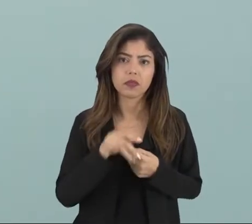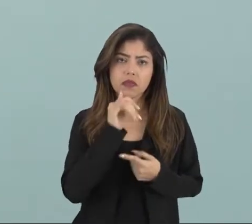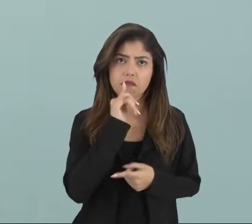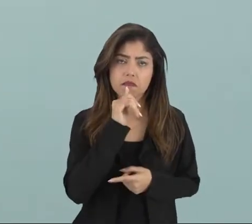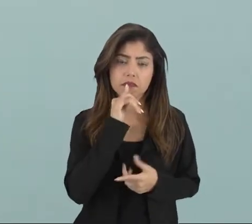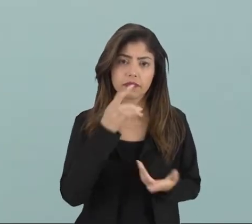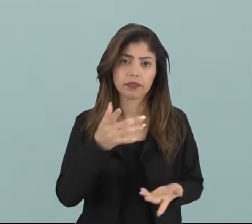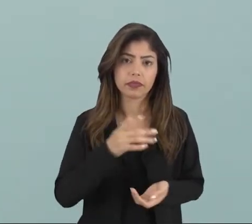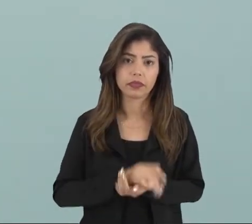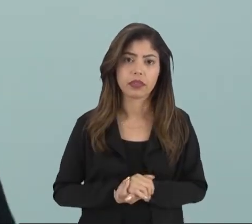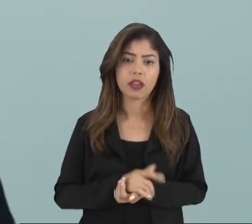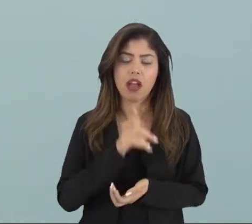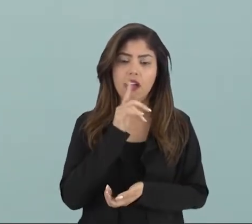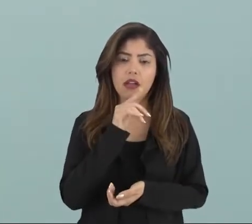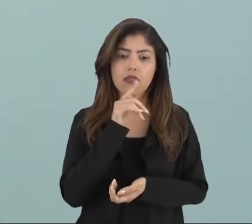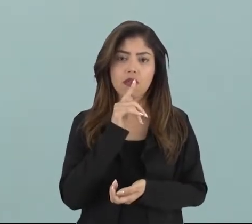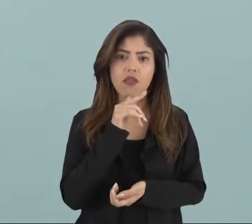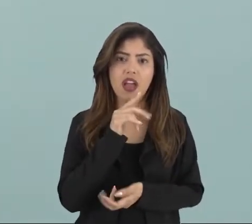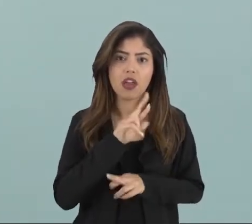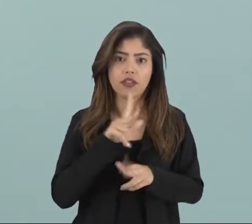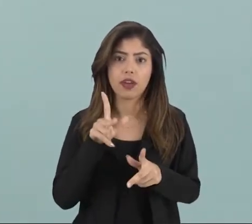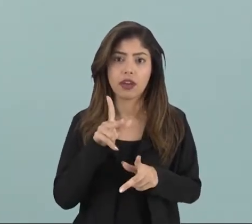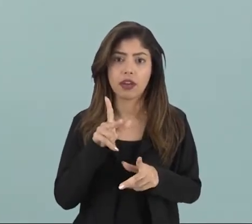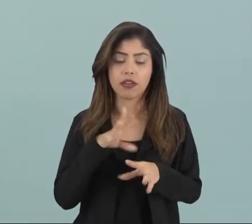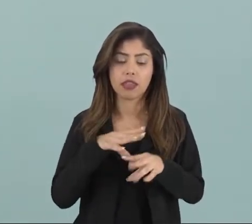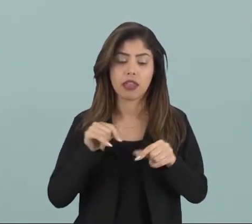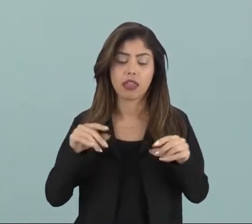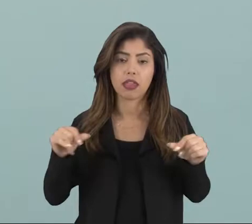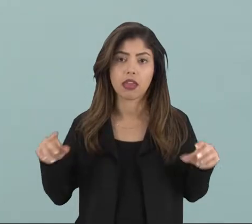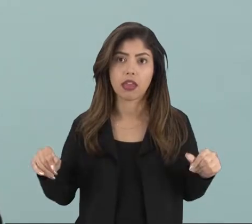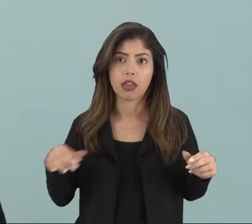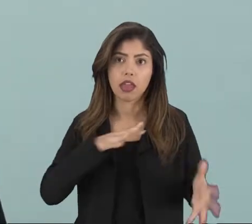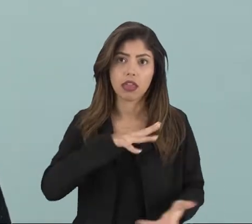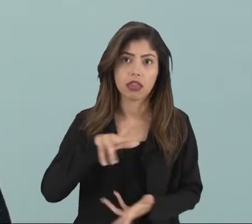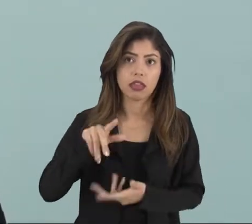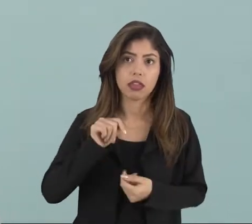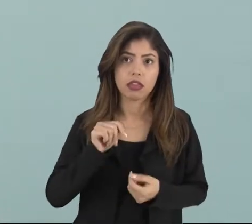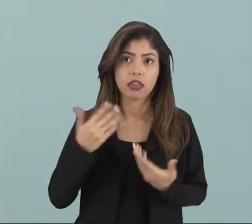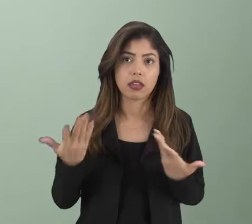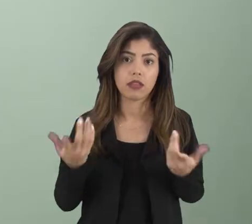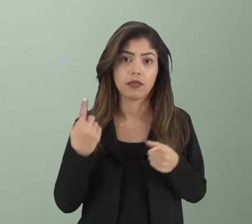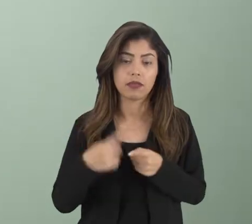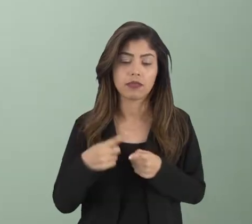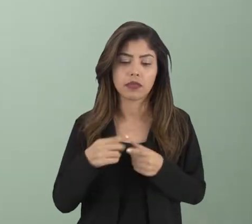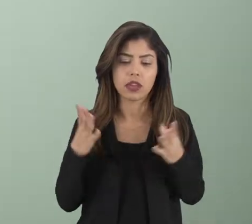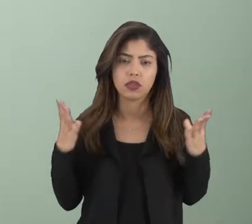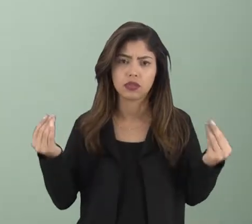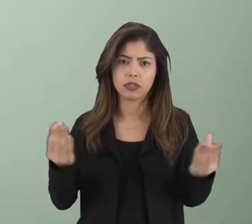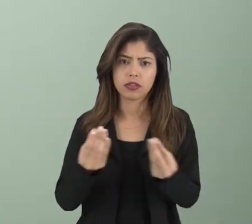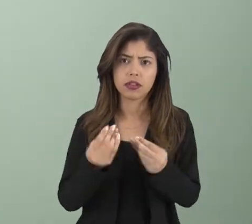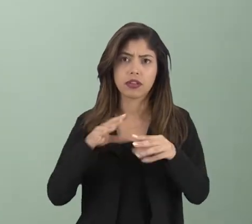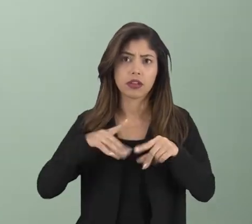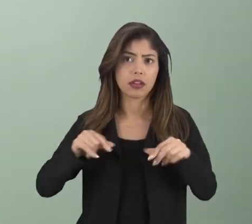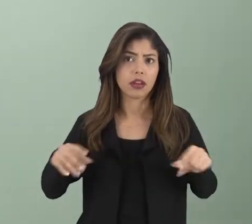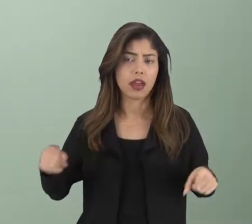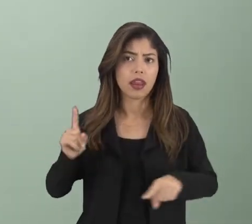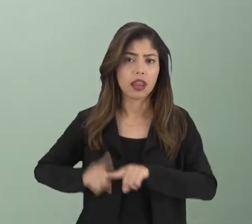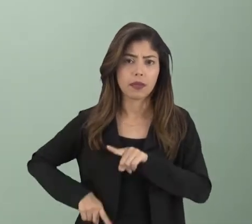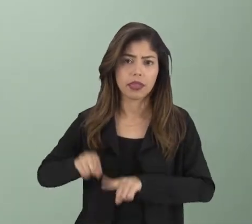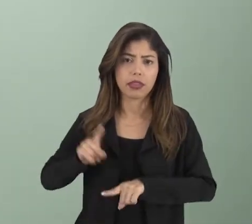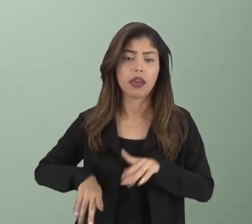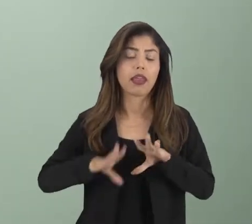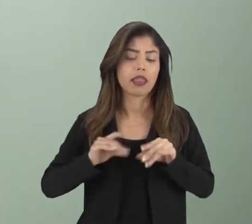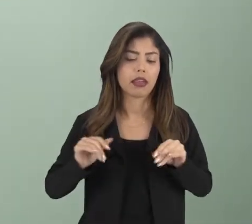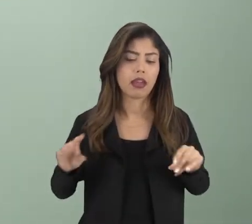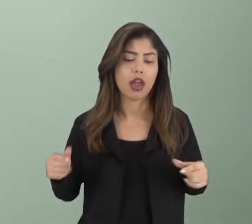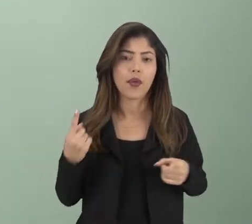exemplo, a água é diferente da terra? Por que a substância água é diferente da substância terra, da matéria terra? Por